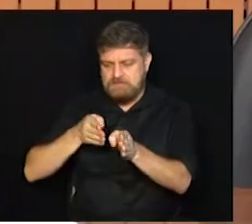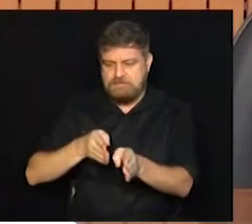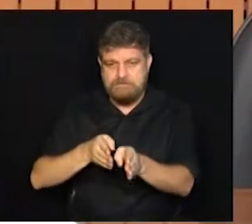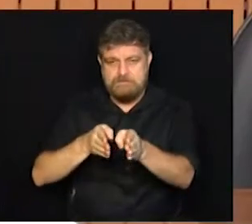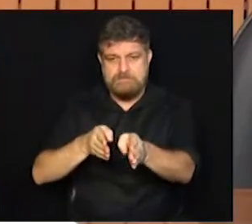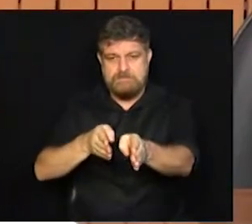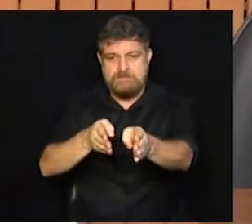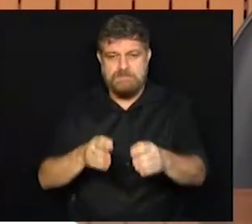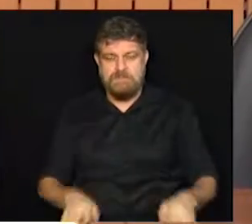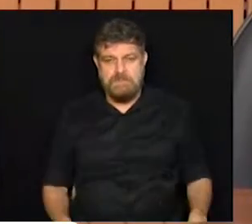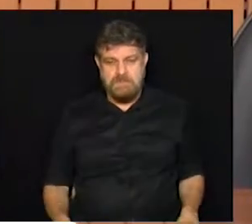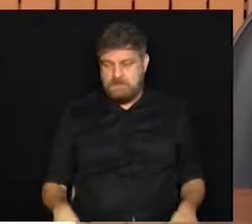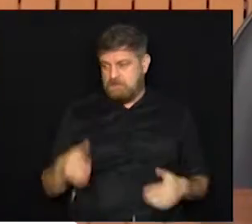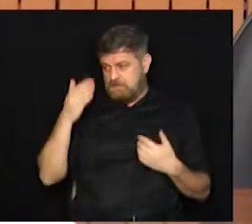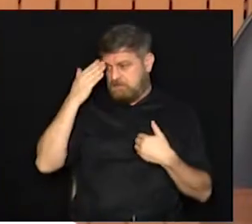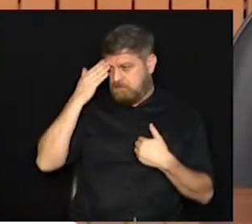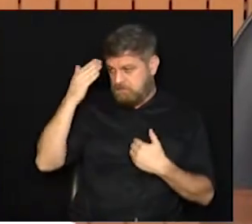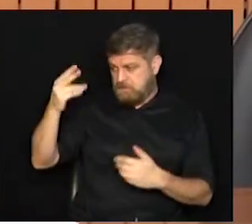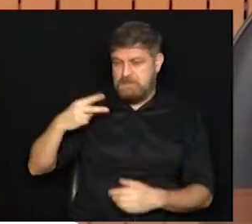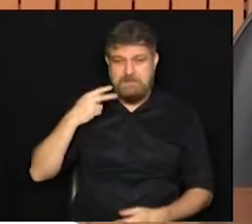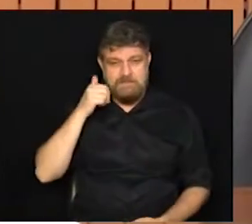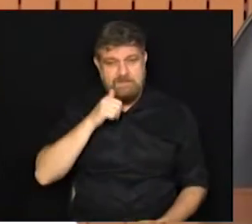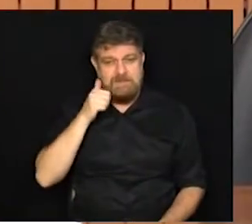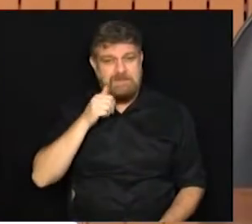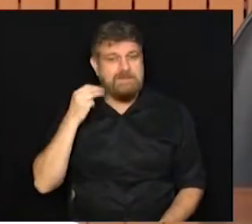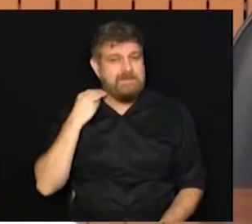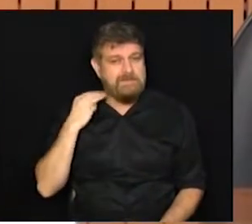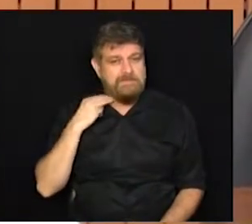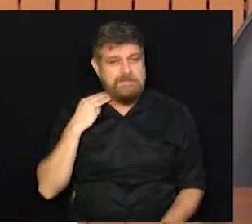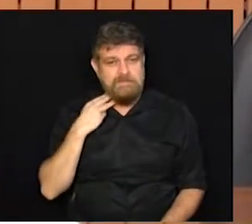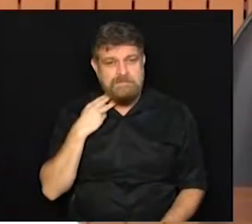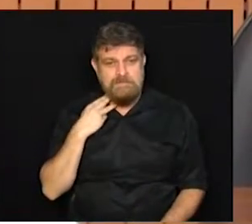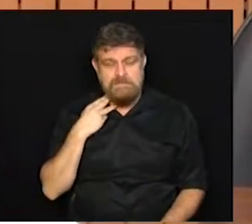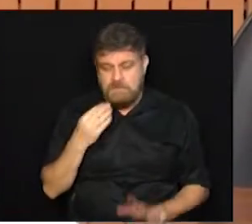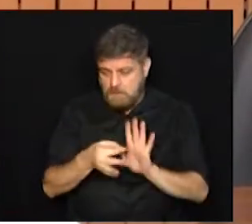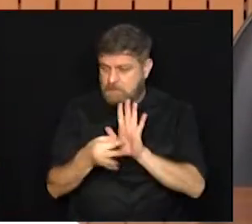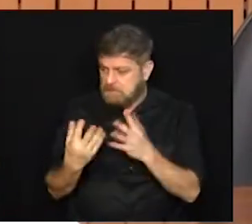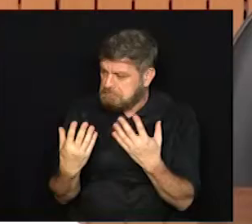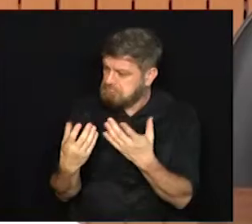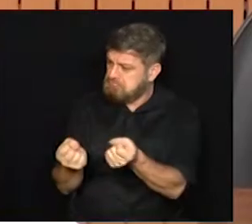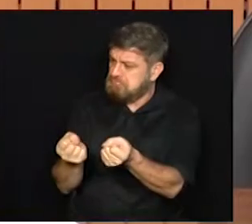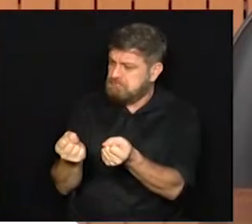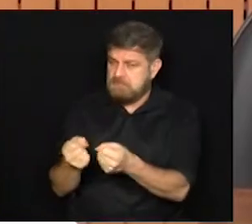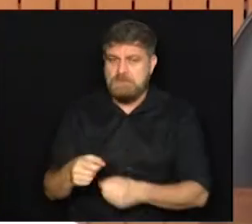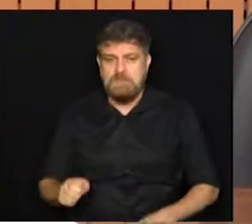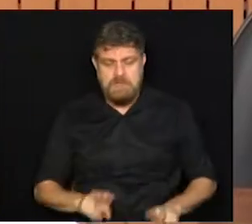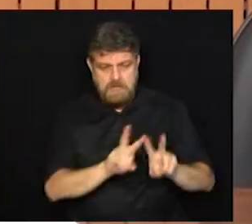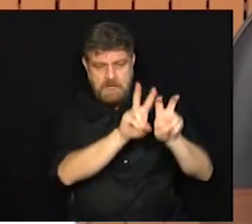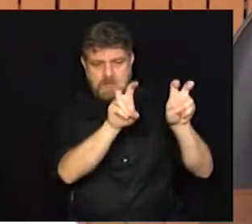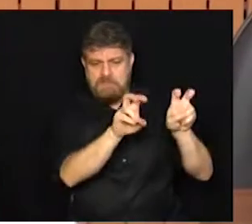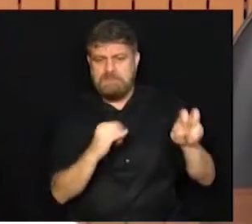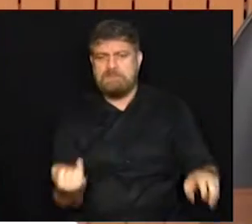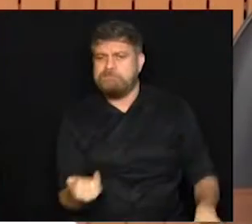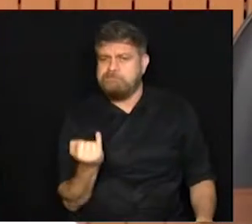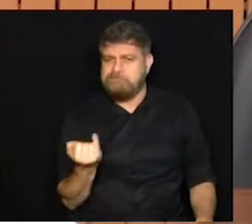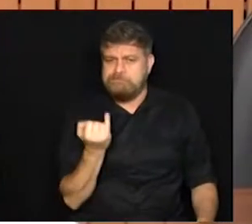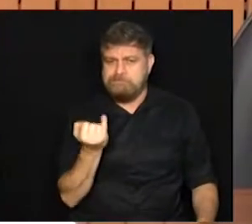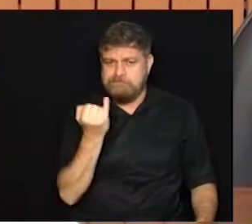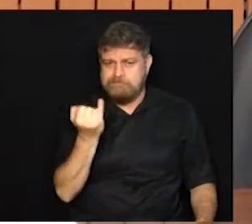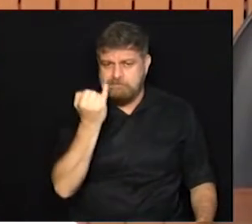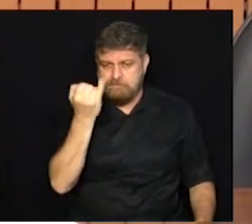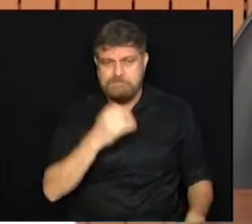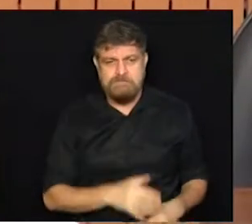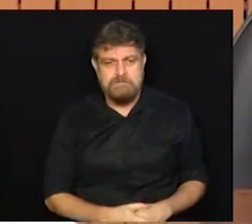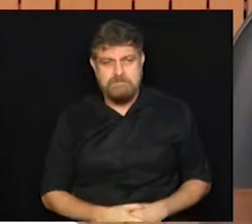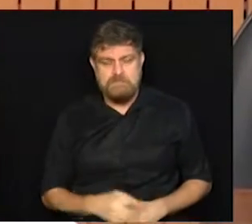Obrigado, vereadora. Primeiro, acatar da sugestão. Eu acho que esse tema é muito caro, importante, e realmente, às vezes,